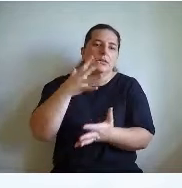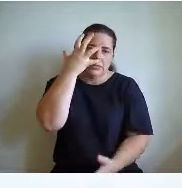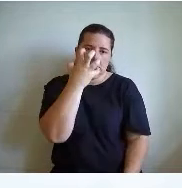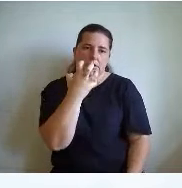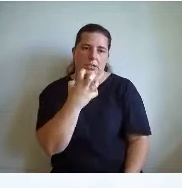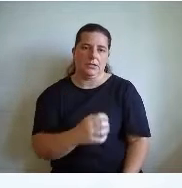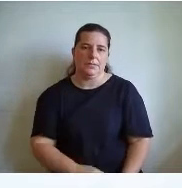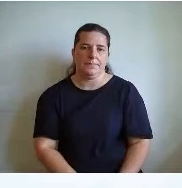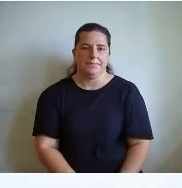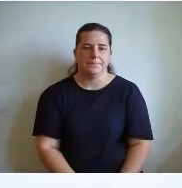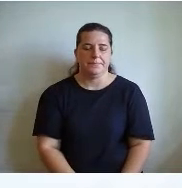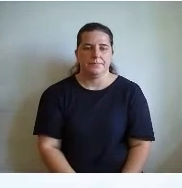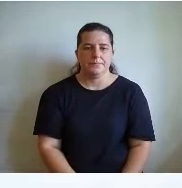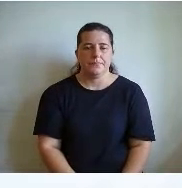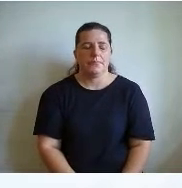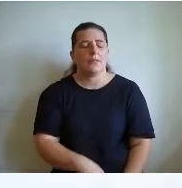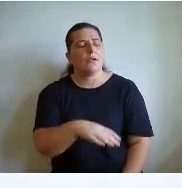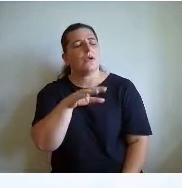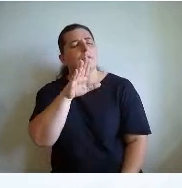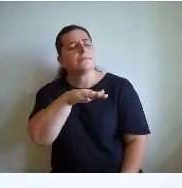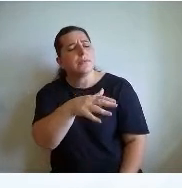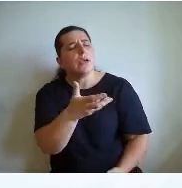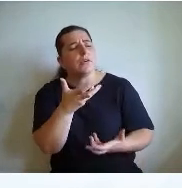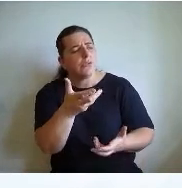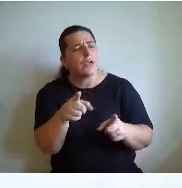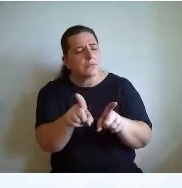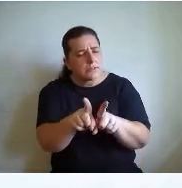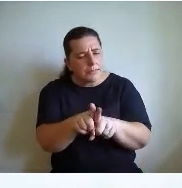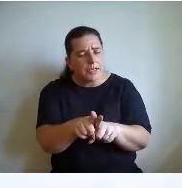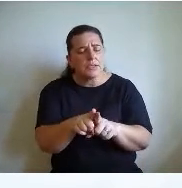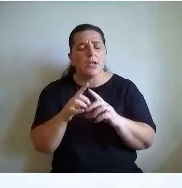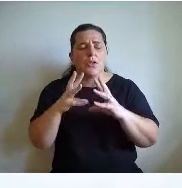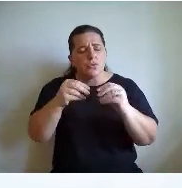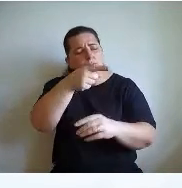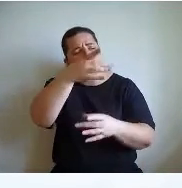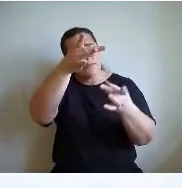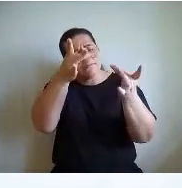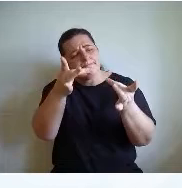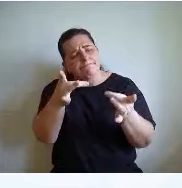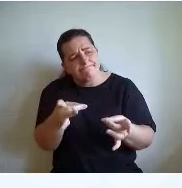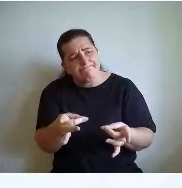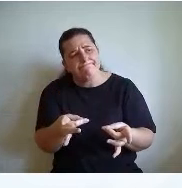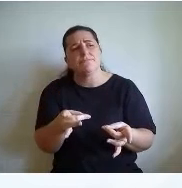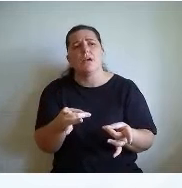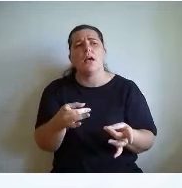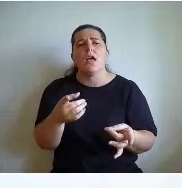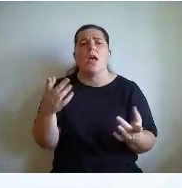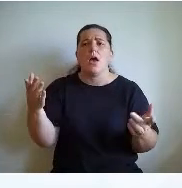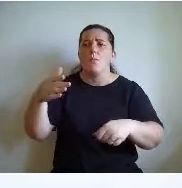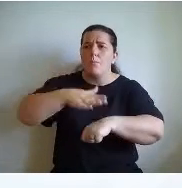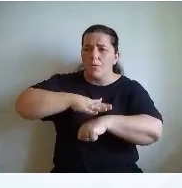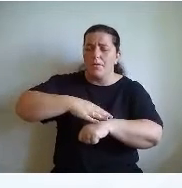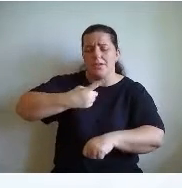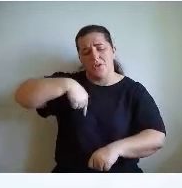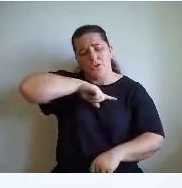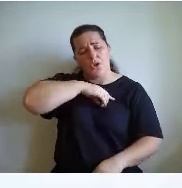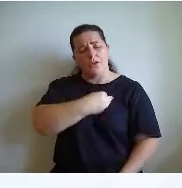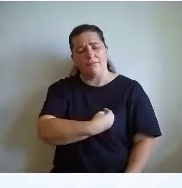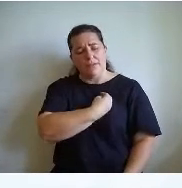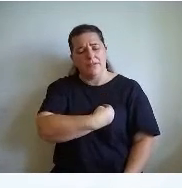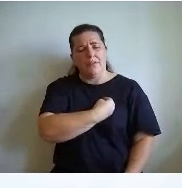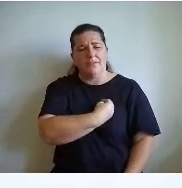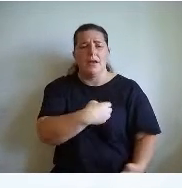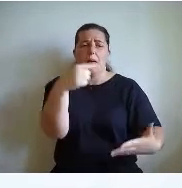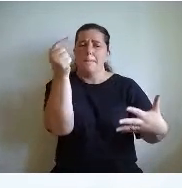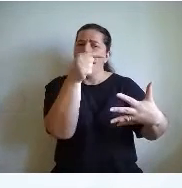Entendeu? Mônica, eu quero também, tudo que você falou é um retrato do que nós vivemos em todas essas